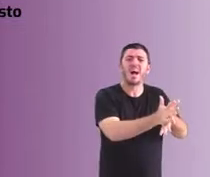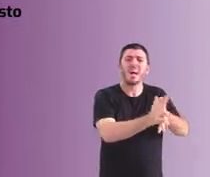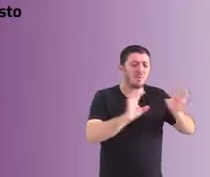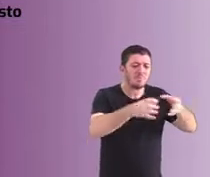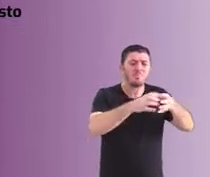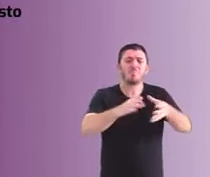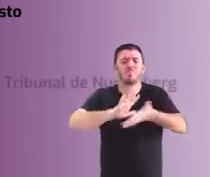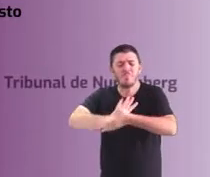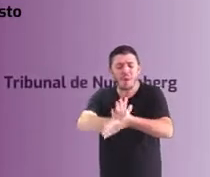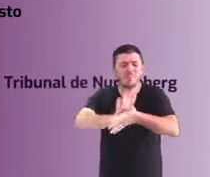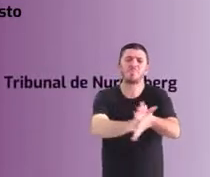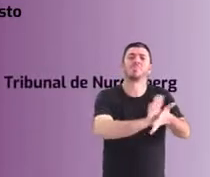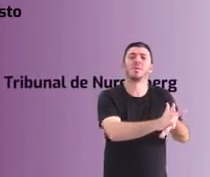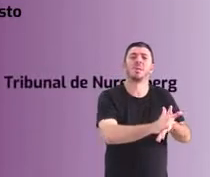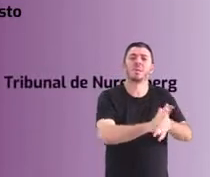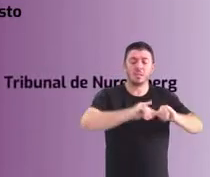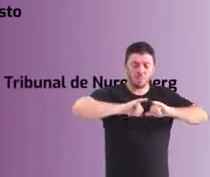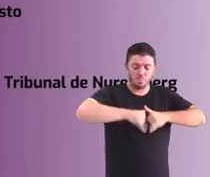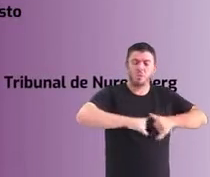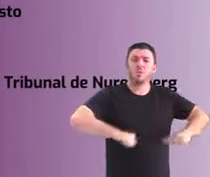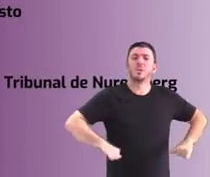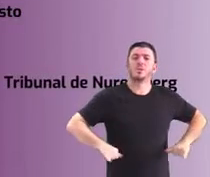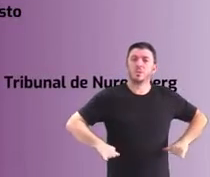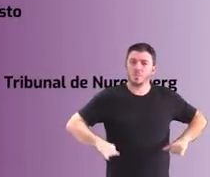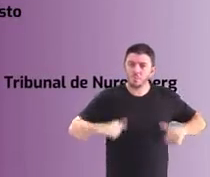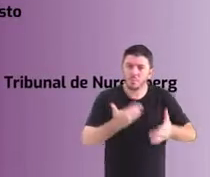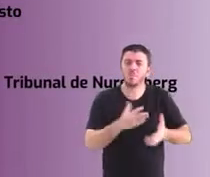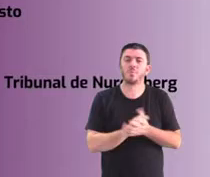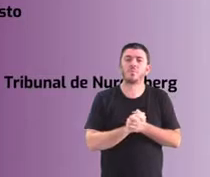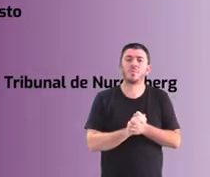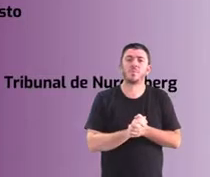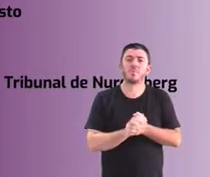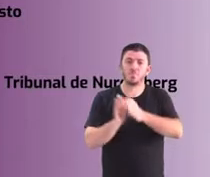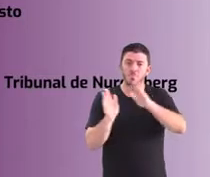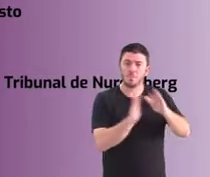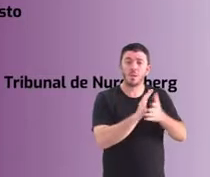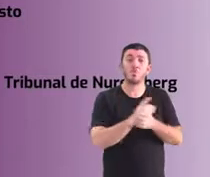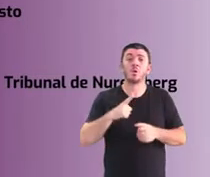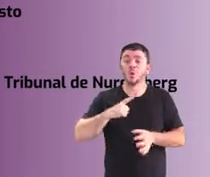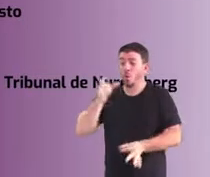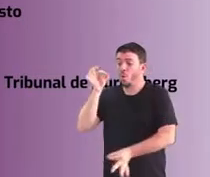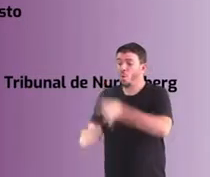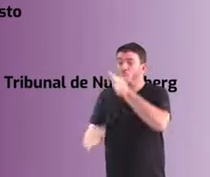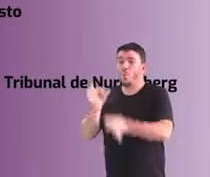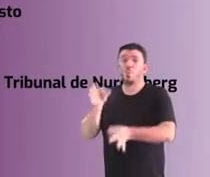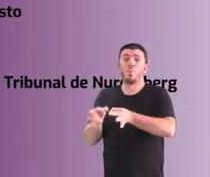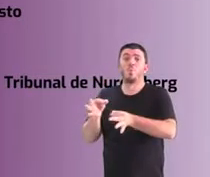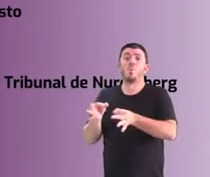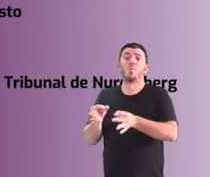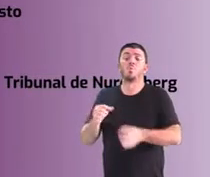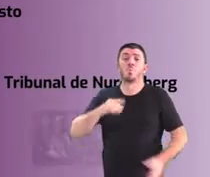gás. O Tribunal de Nuremberg foi o tribunal militar internacional instalado